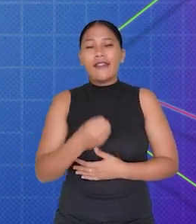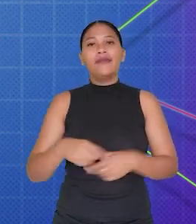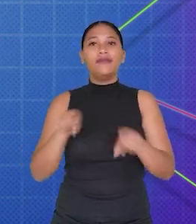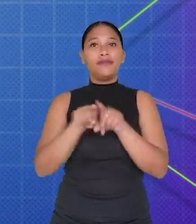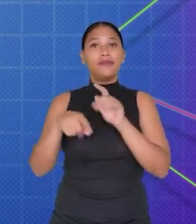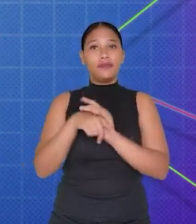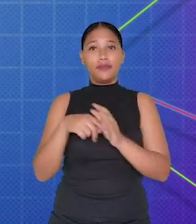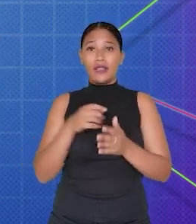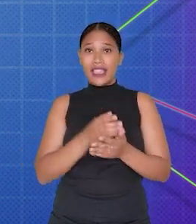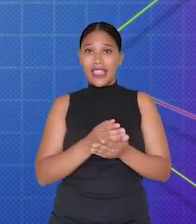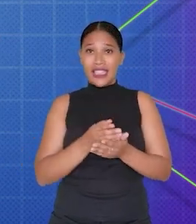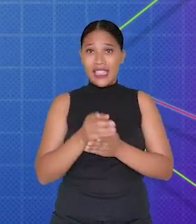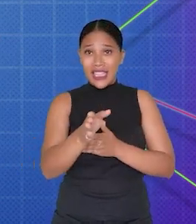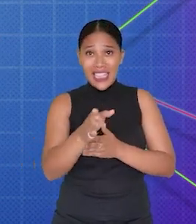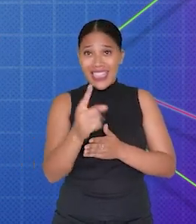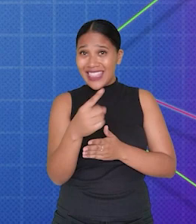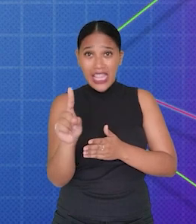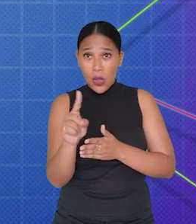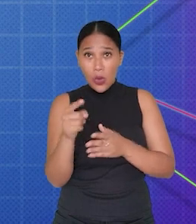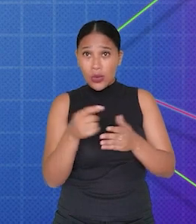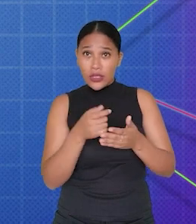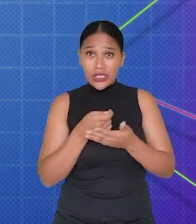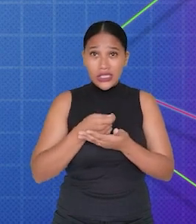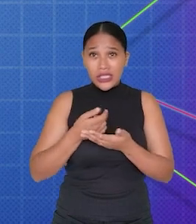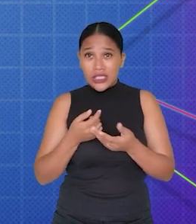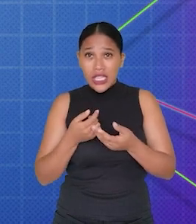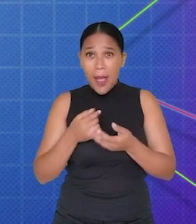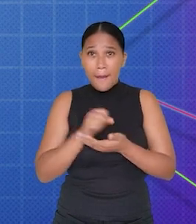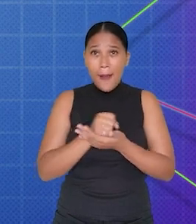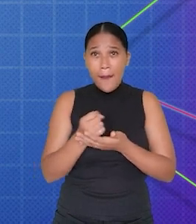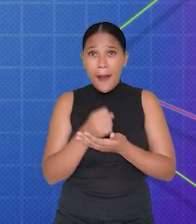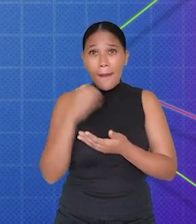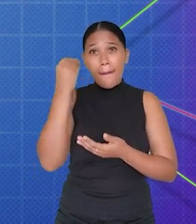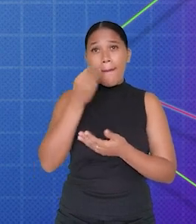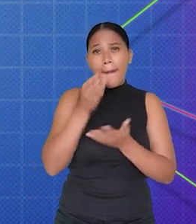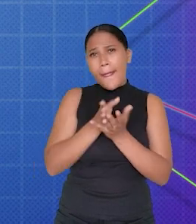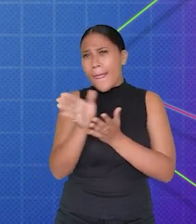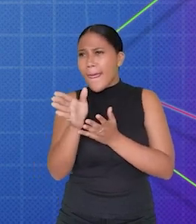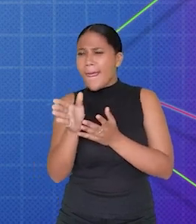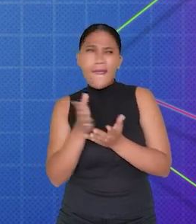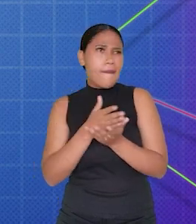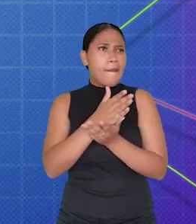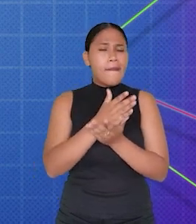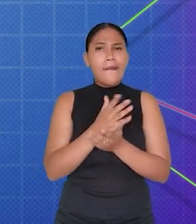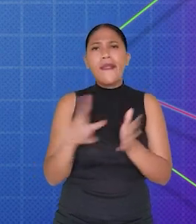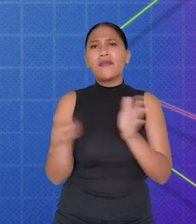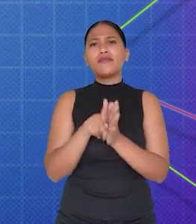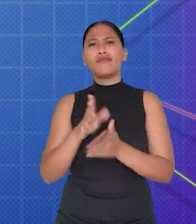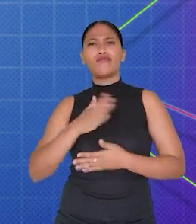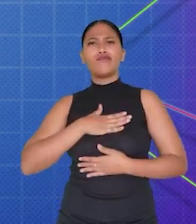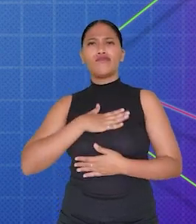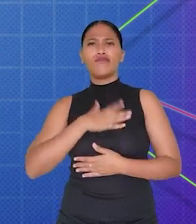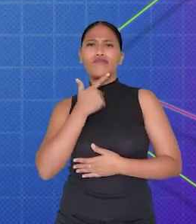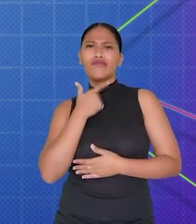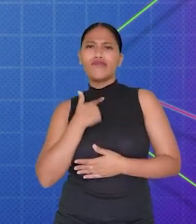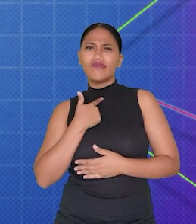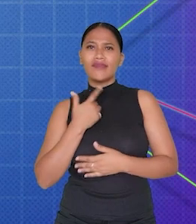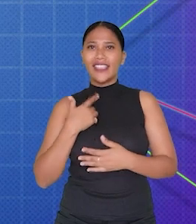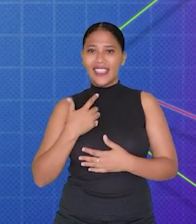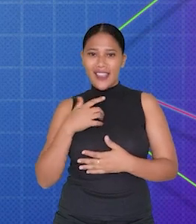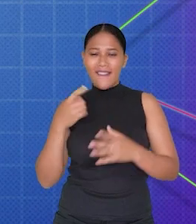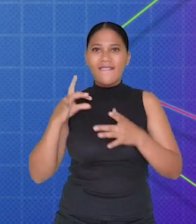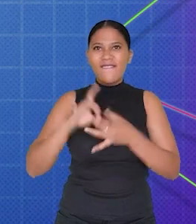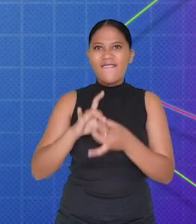não lineares para jogos são importantes porque permitem aos jogadores experimentarem narrativas únicas e personalizadas, aumentando